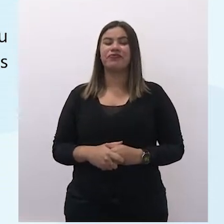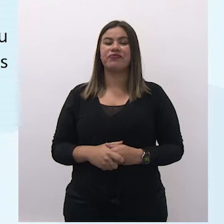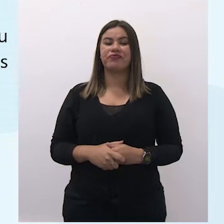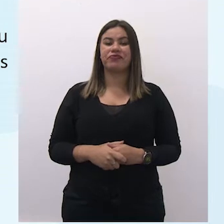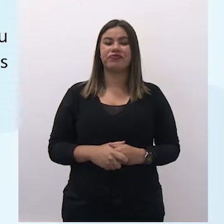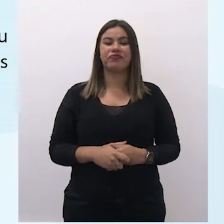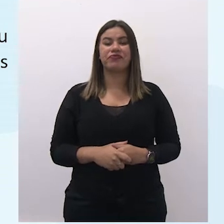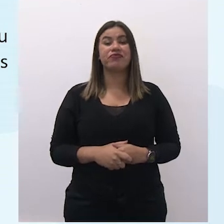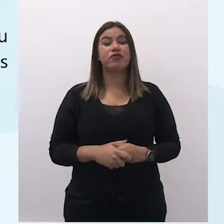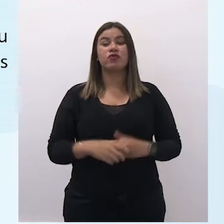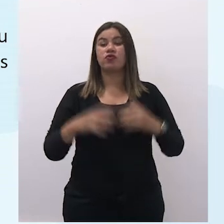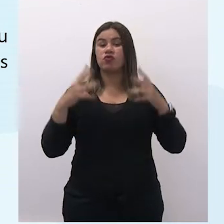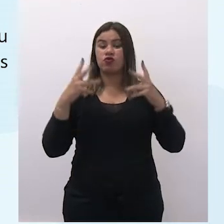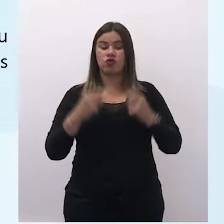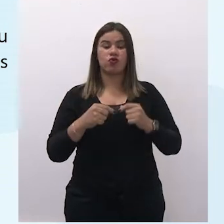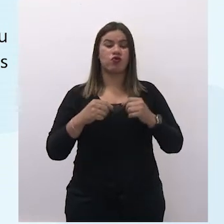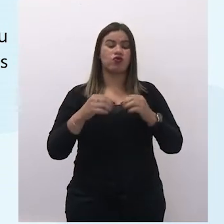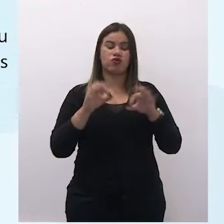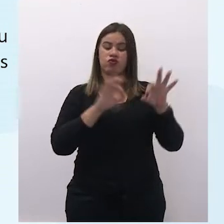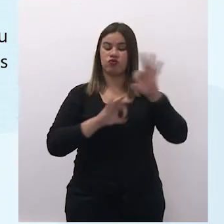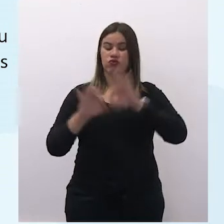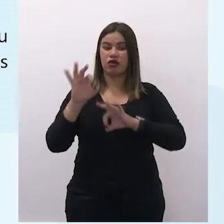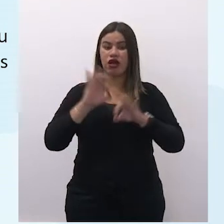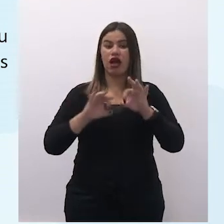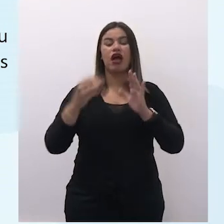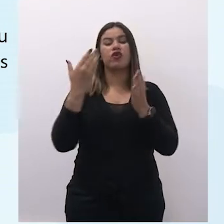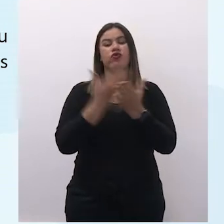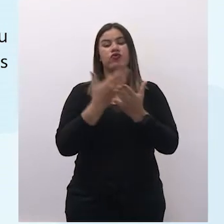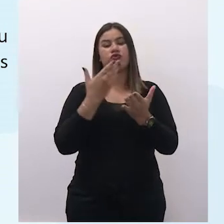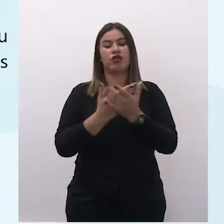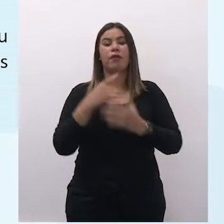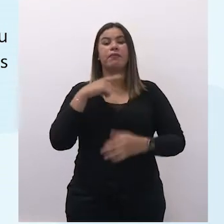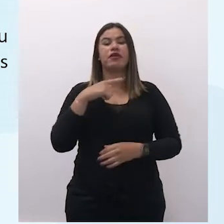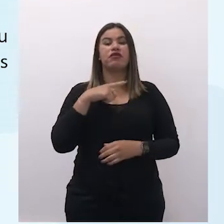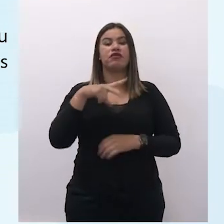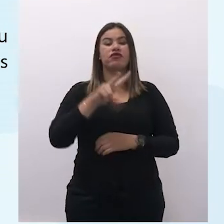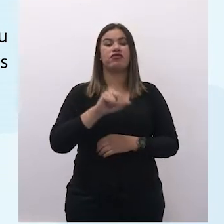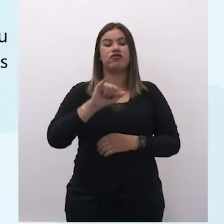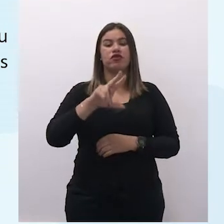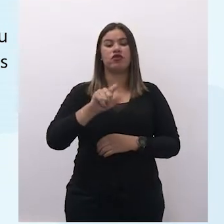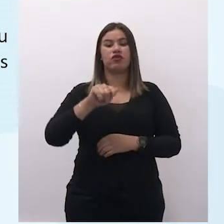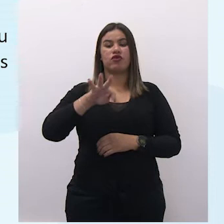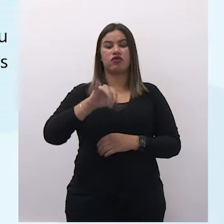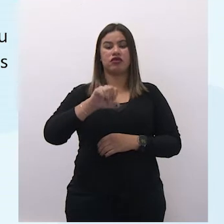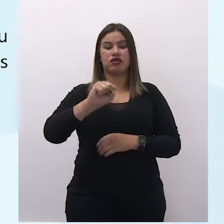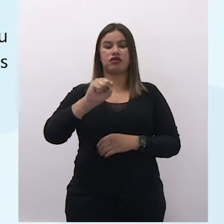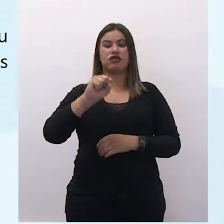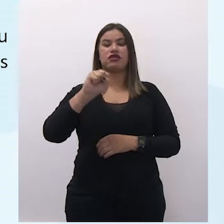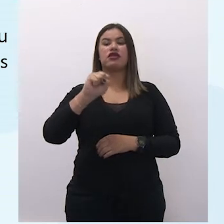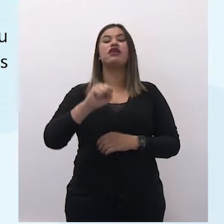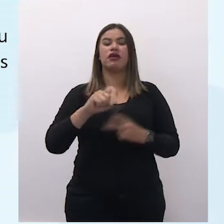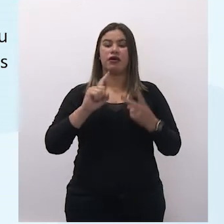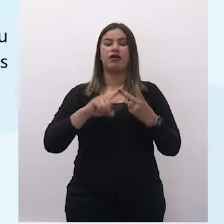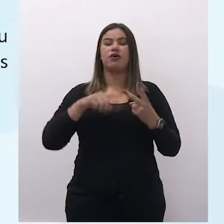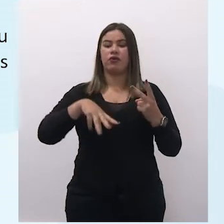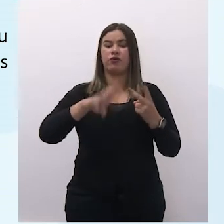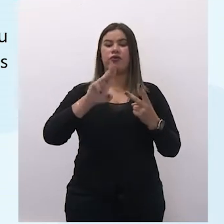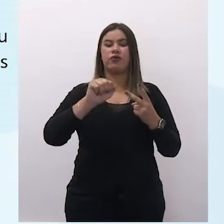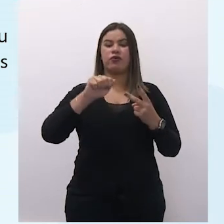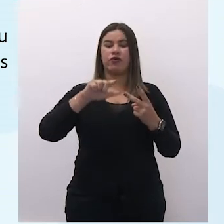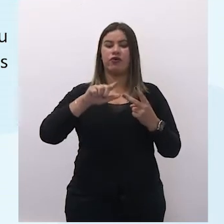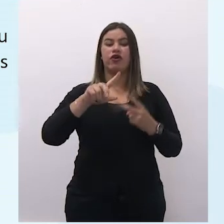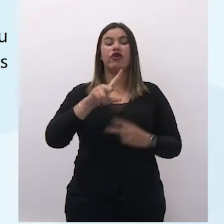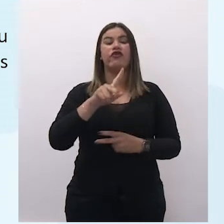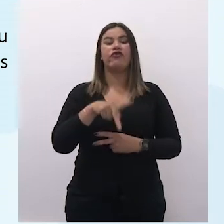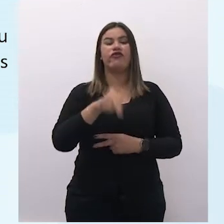licenciatura que se preze, né, temos que estudar Vygotsky, Vallon e Piaget, Jean Piaget. E no tema de